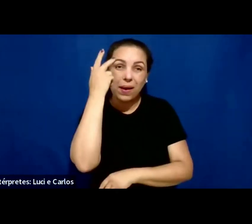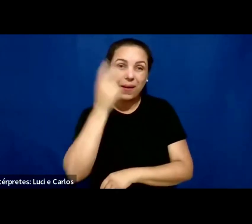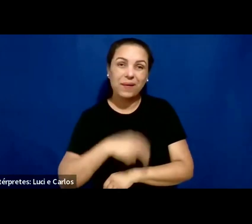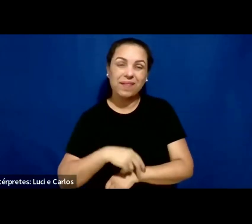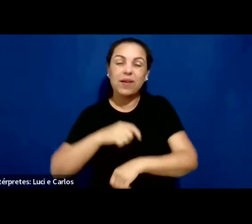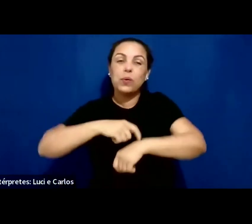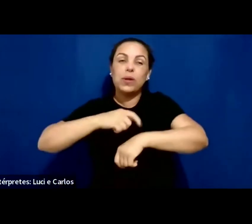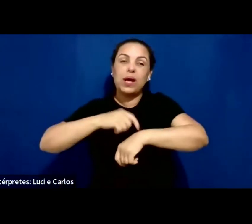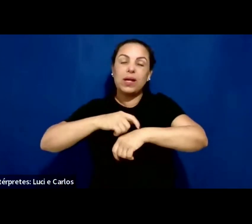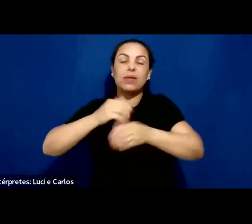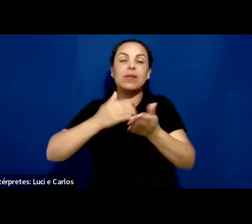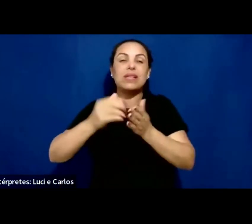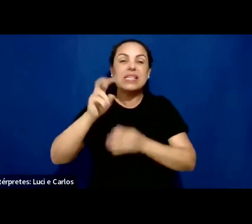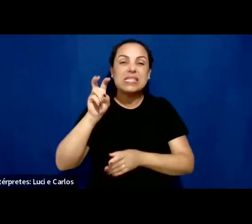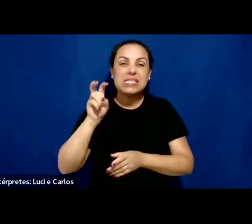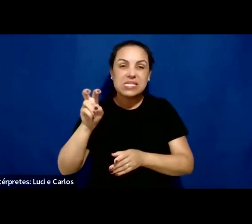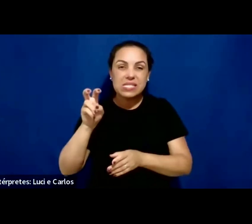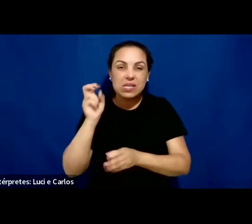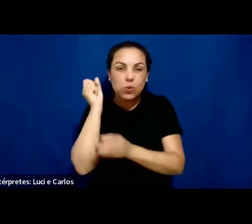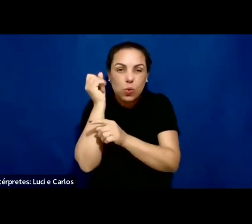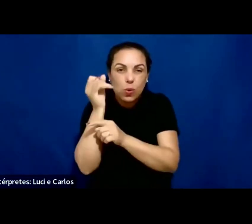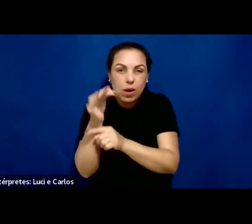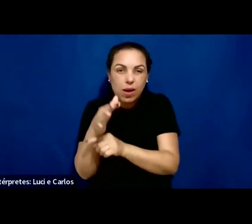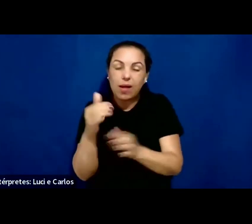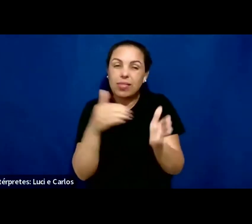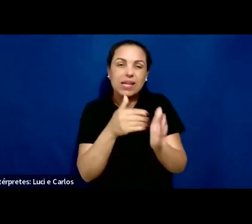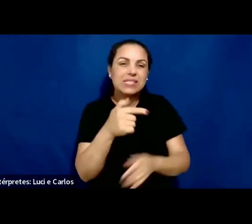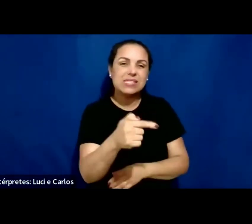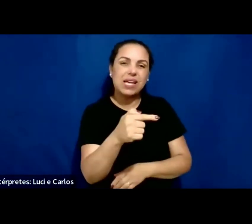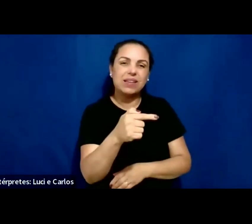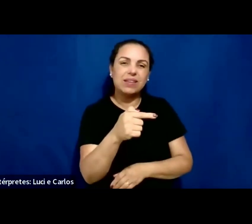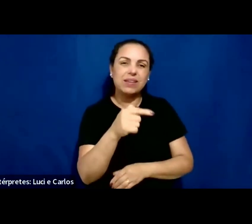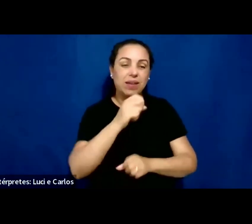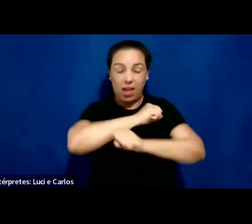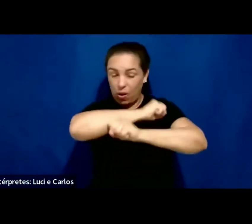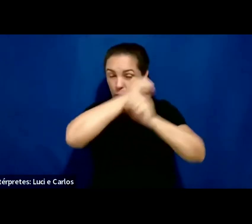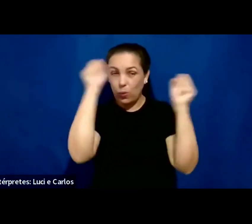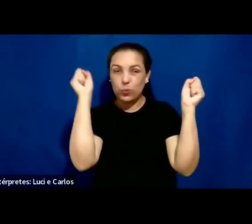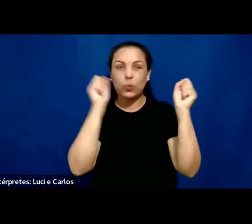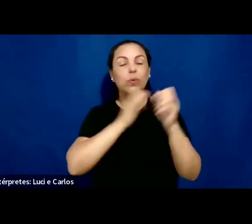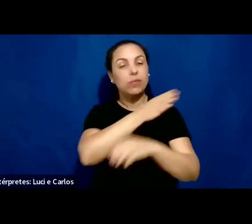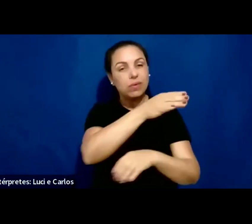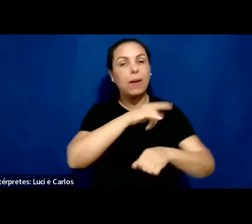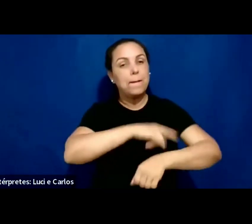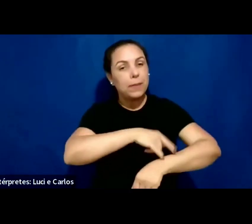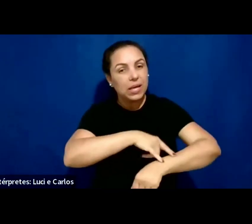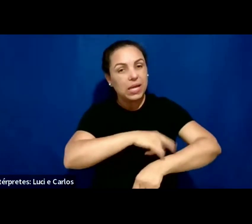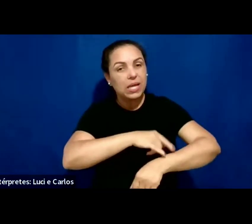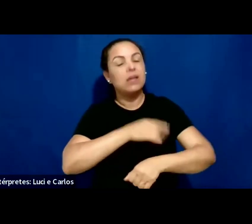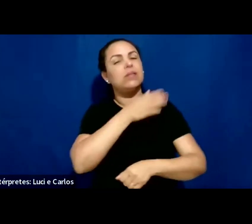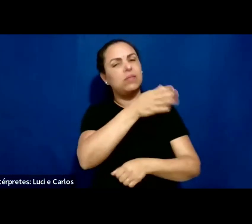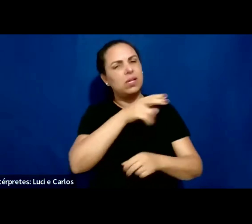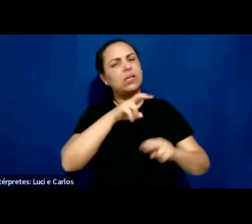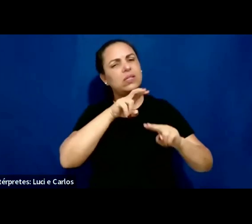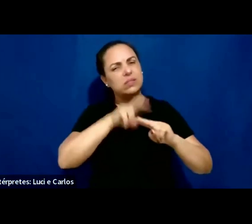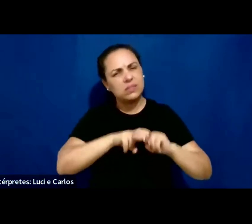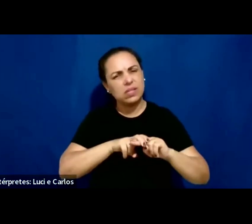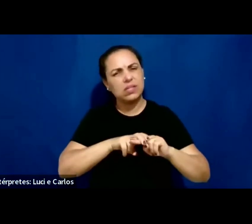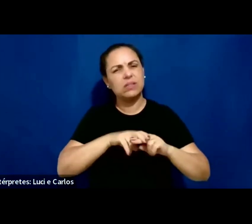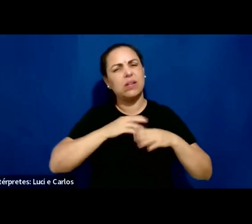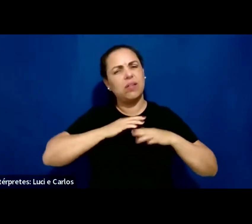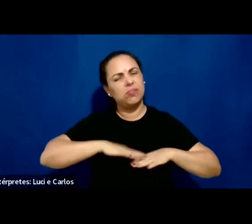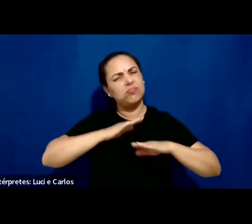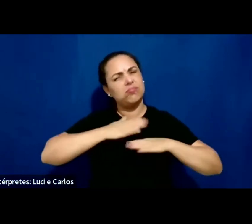Você está obedecendo esse horário? Não. Então vá. Comece a treinar o seu intestino. Sente no